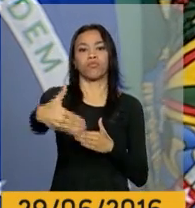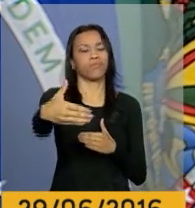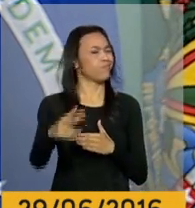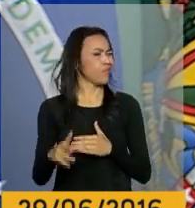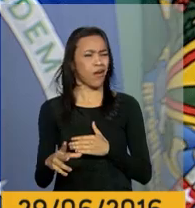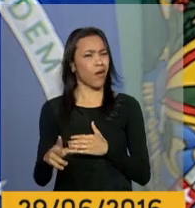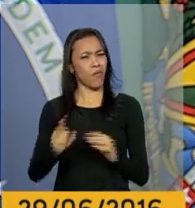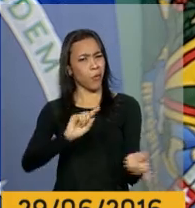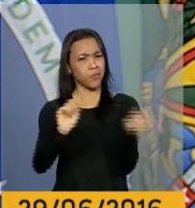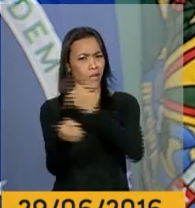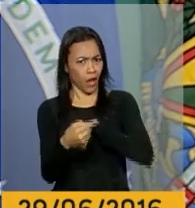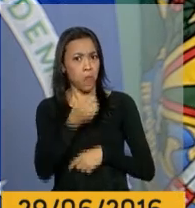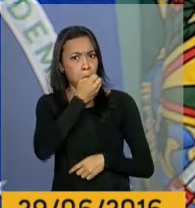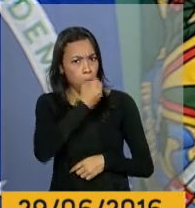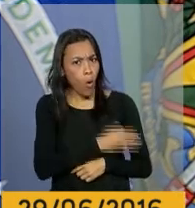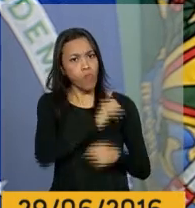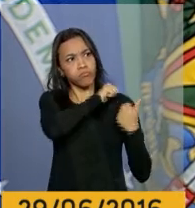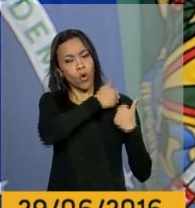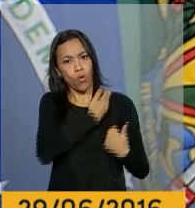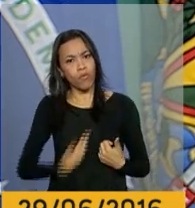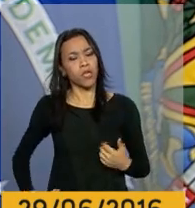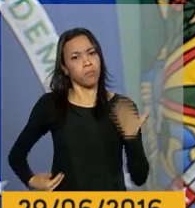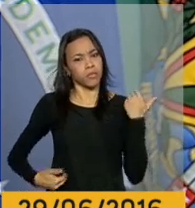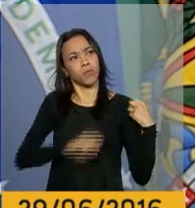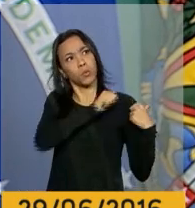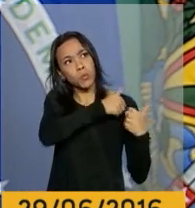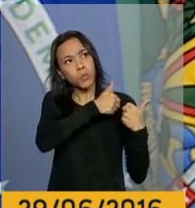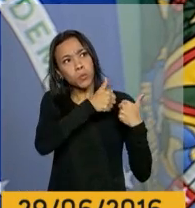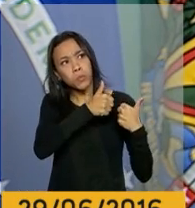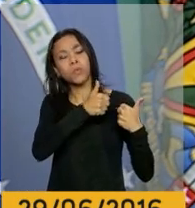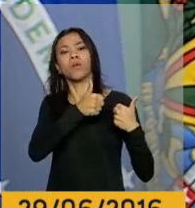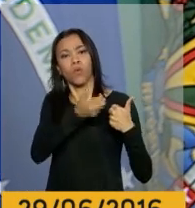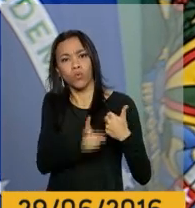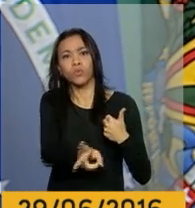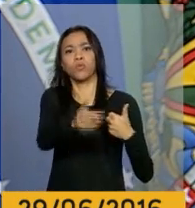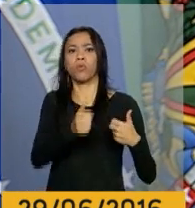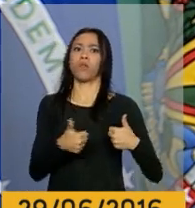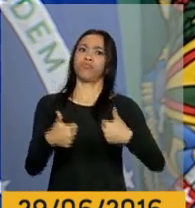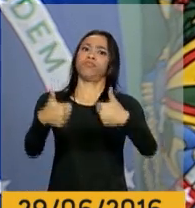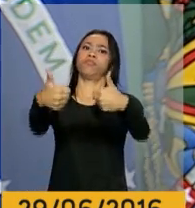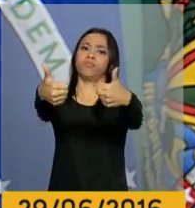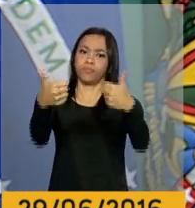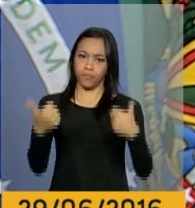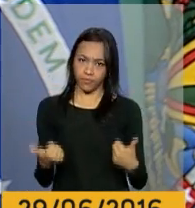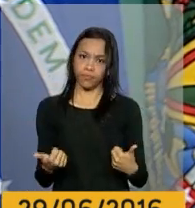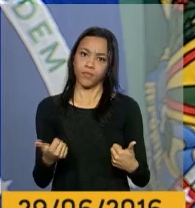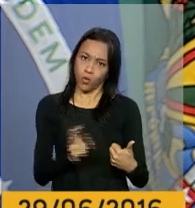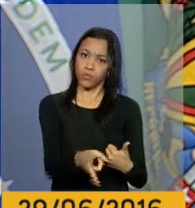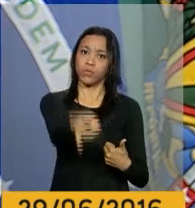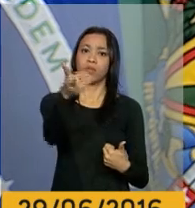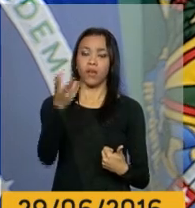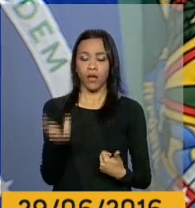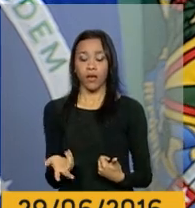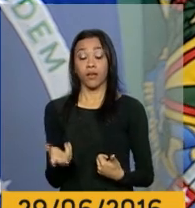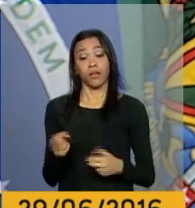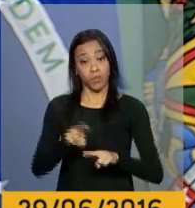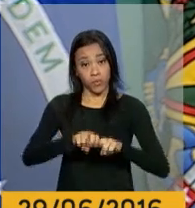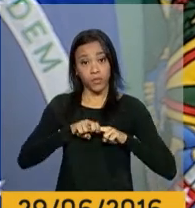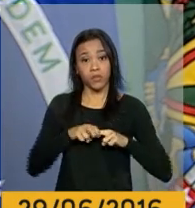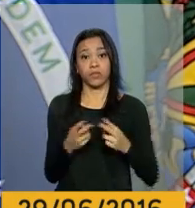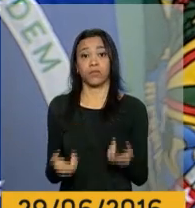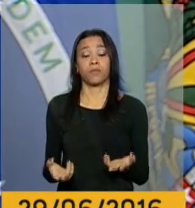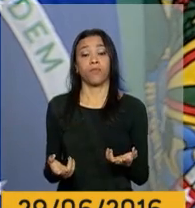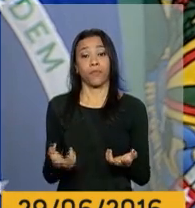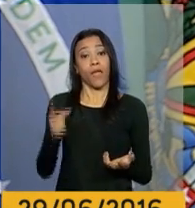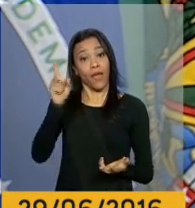concepção cívica, uma concepção administrativa, que é revelar os programas que deram certo, devem continuar. E por essa razão